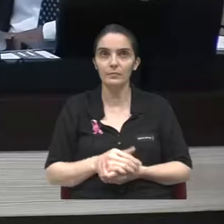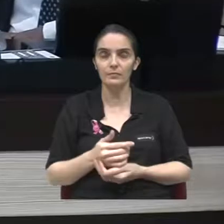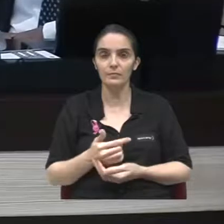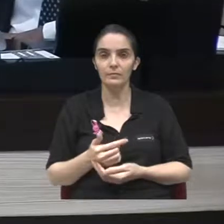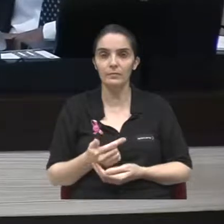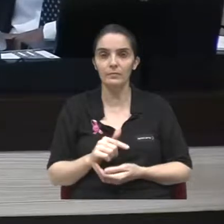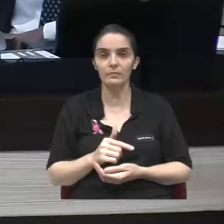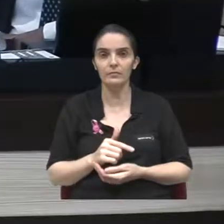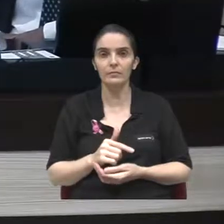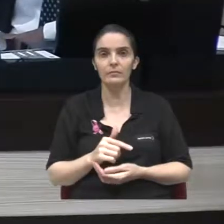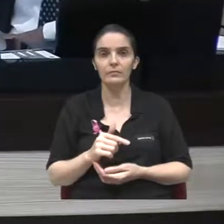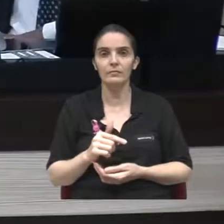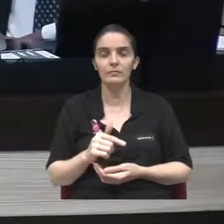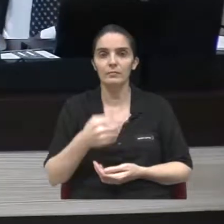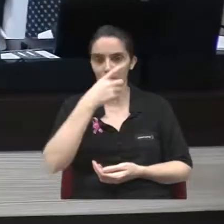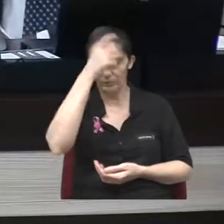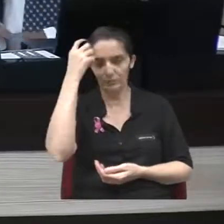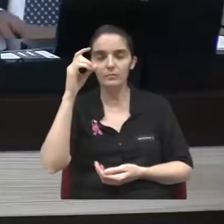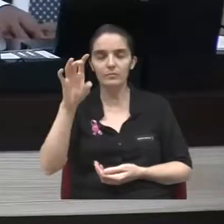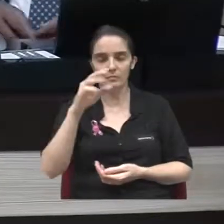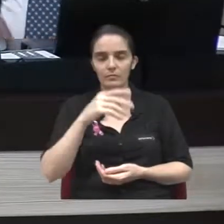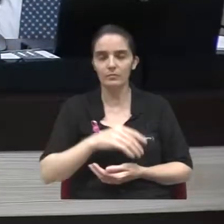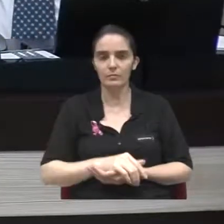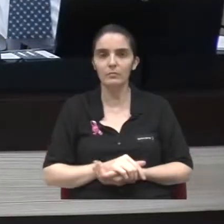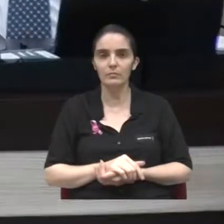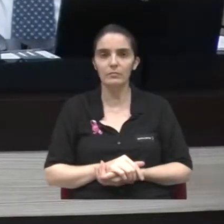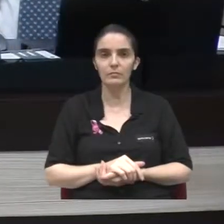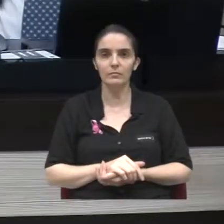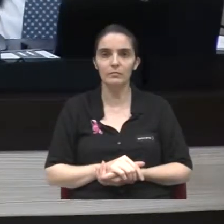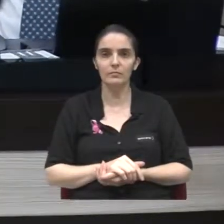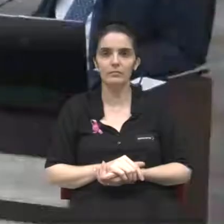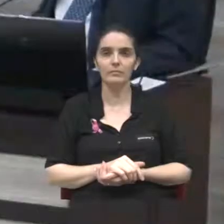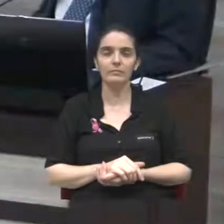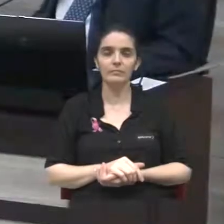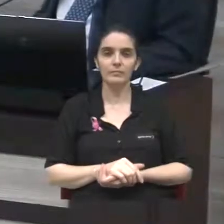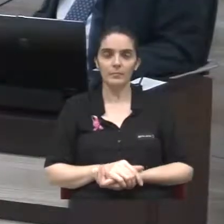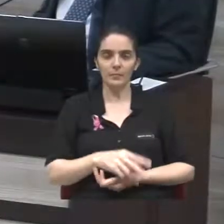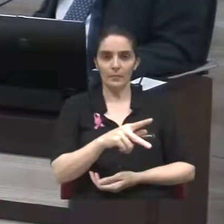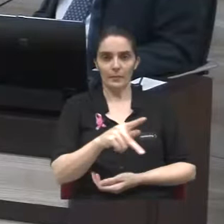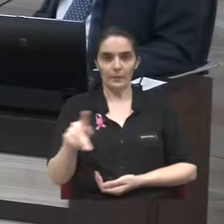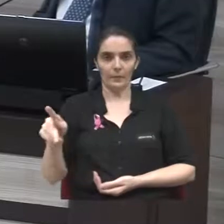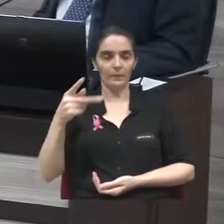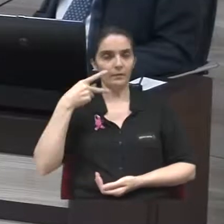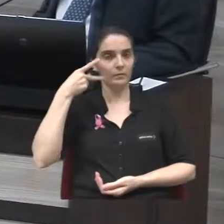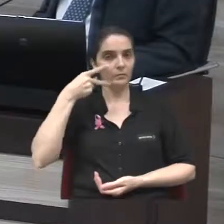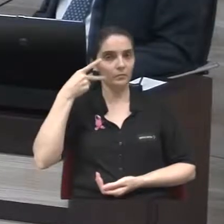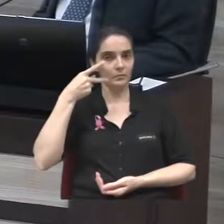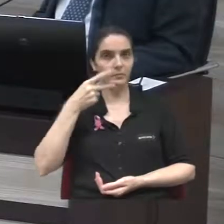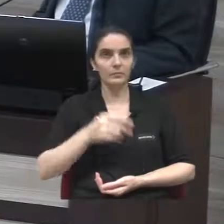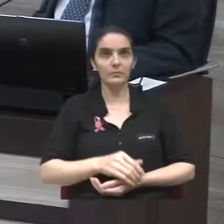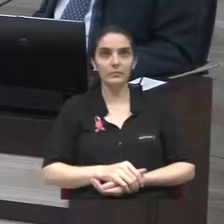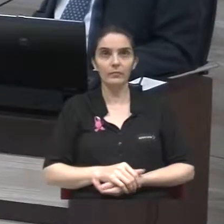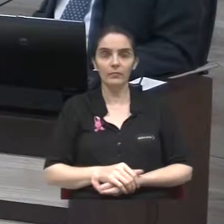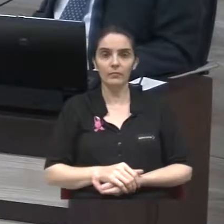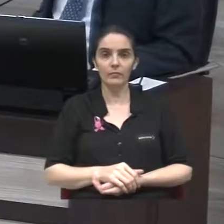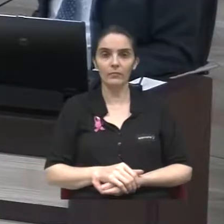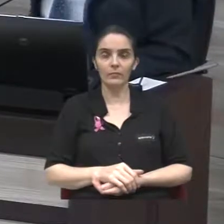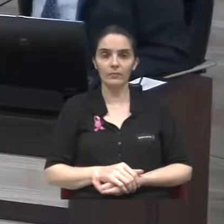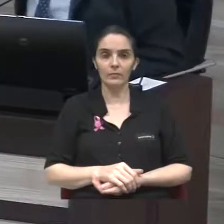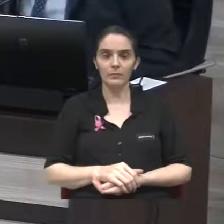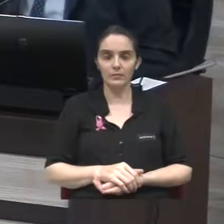O vereador Wagner Barbosa. Senhor presidente, nobres pares, faço esse